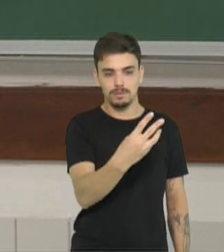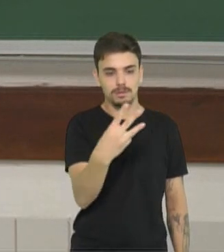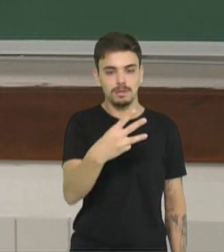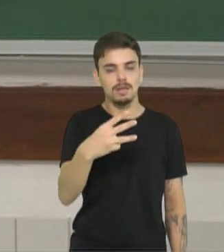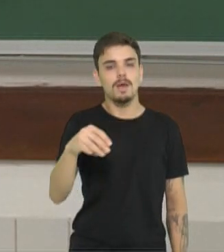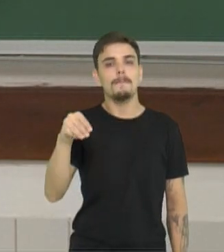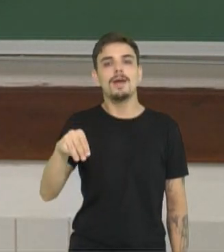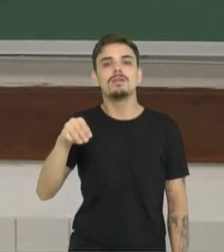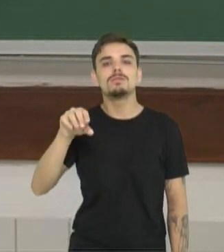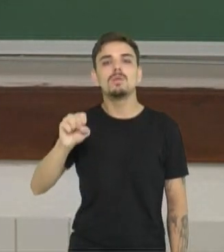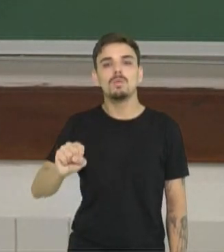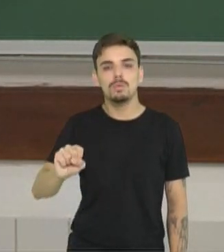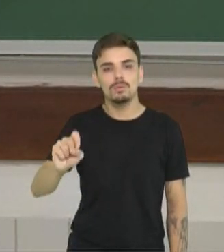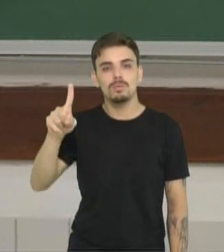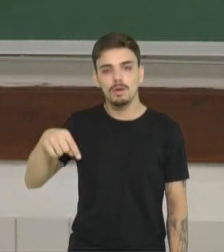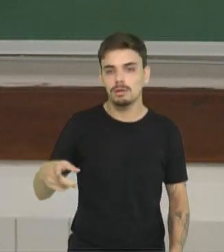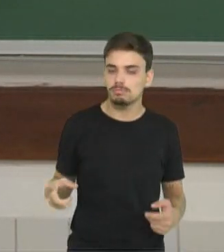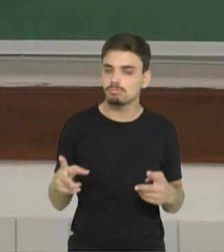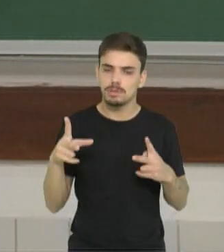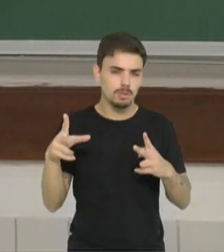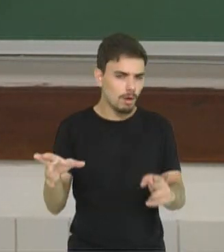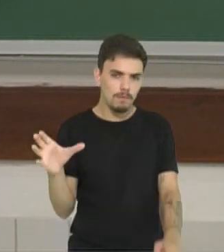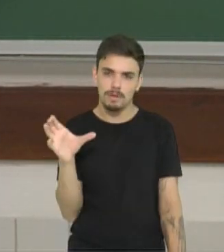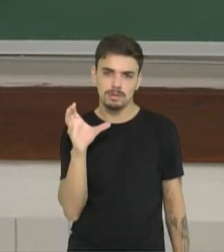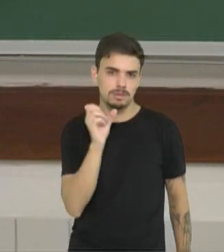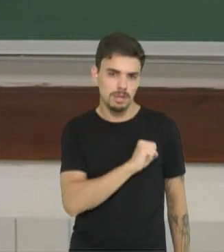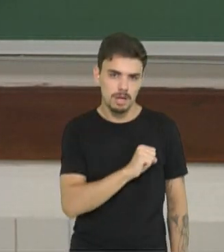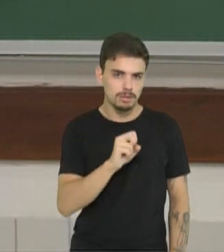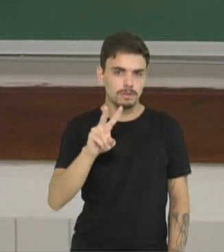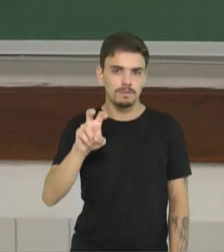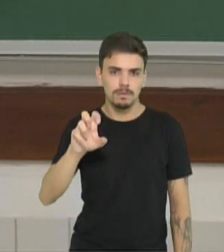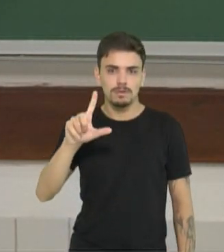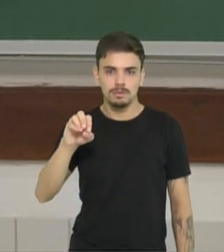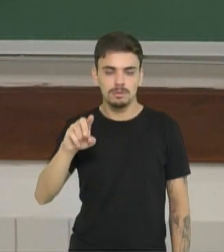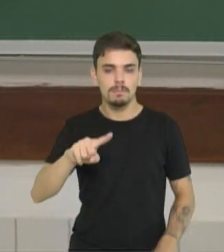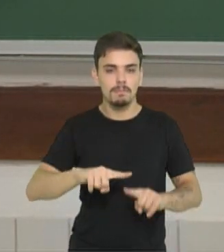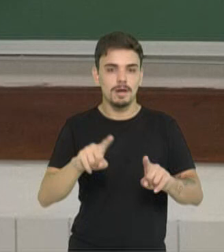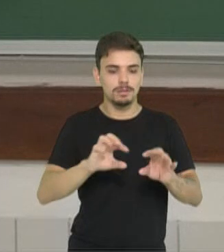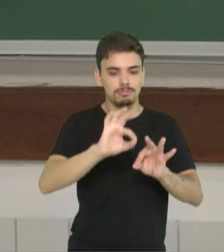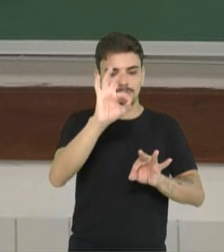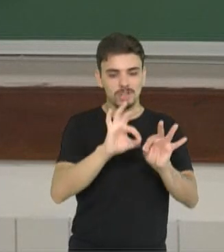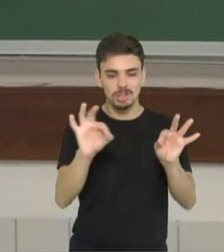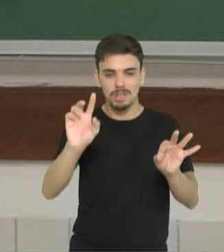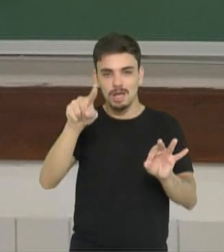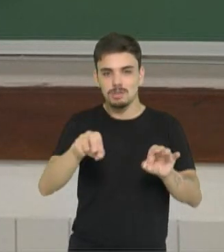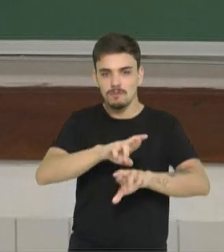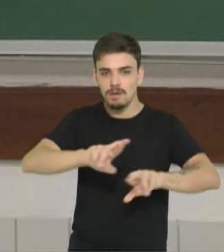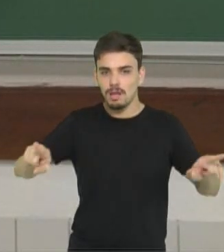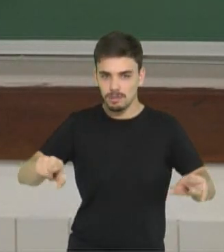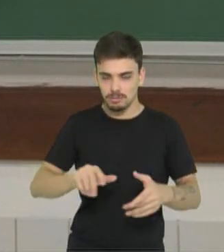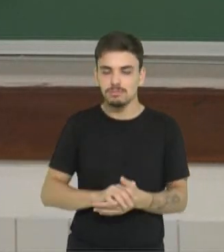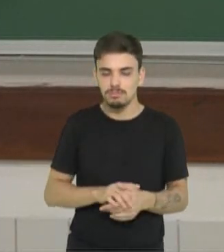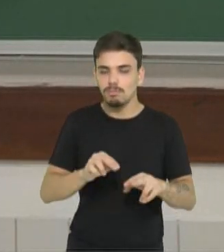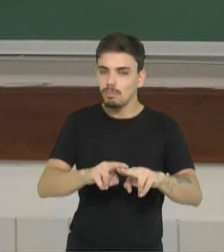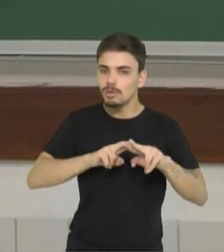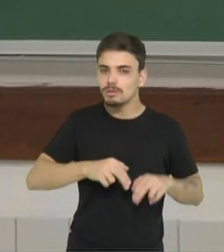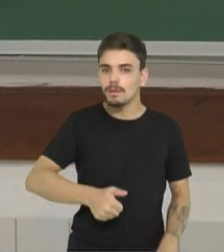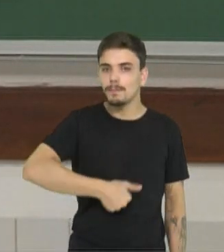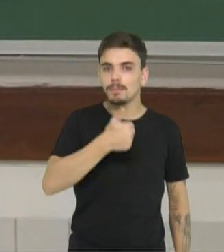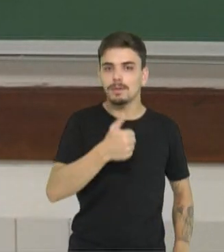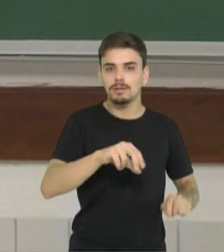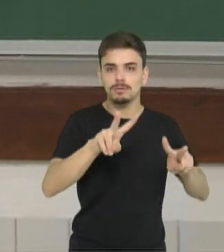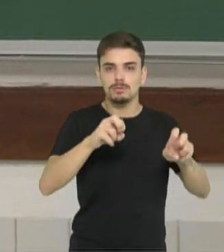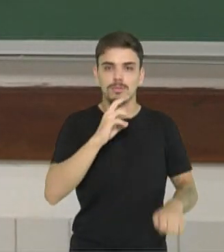33,33 metros por segundo, é a mesma velocidade, só que em unidades de medida diferentes, tá? Então, a primeira parte